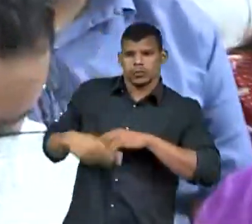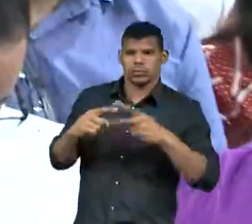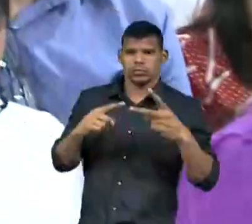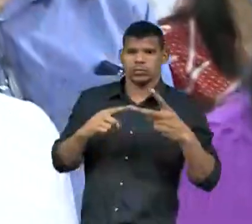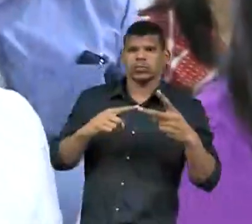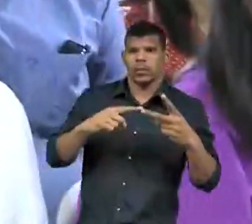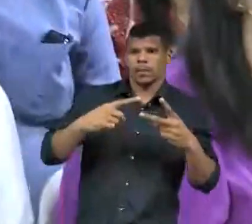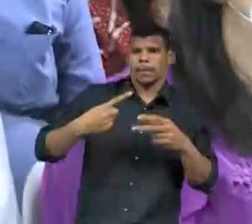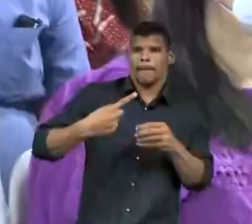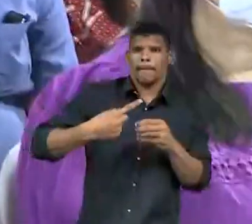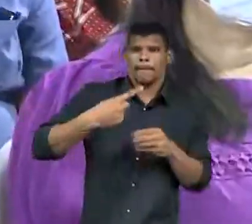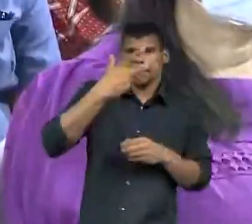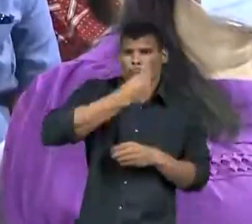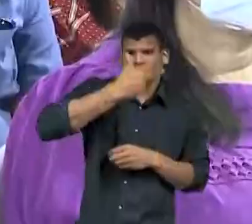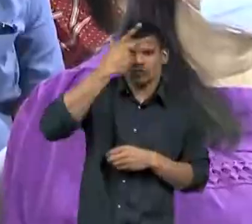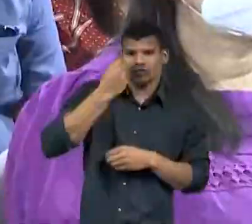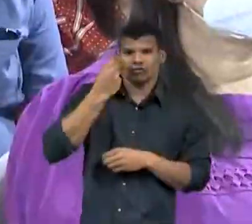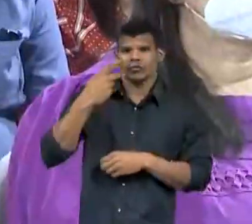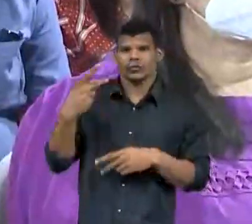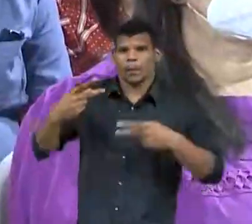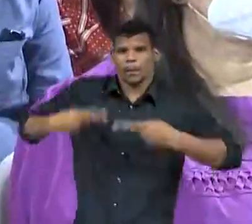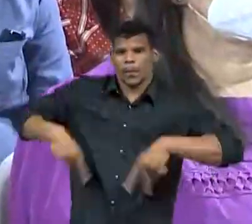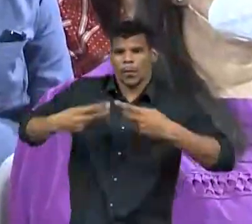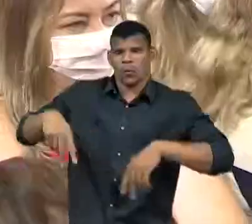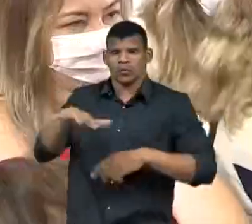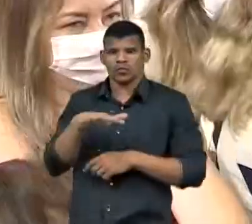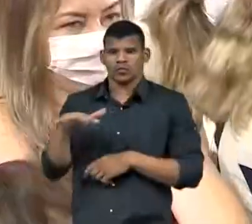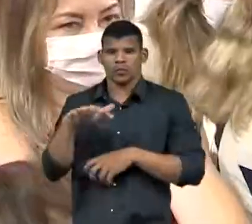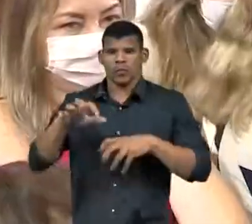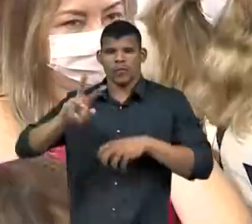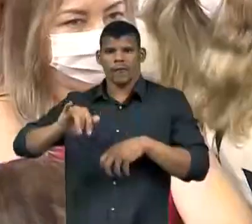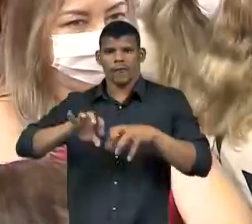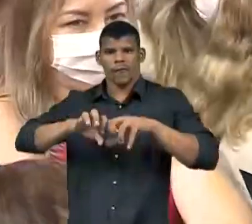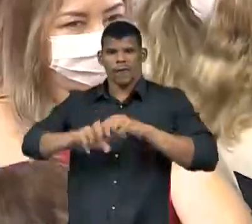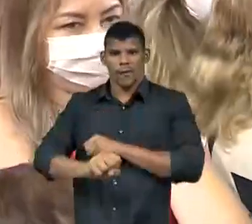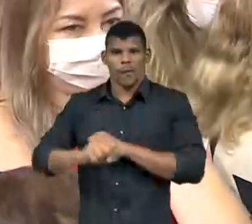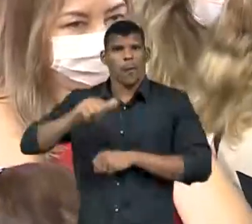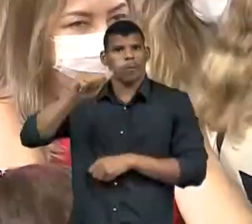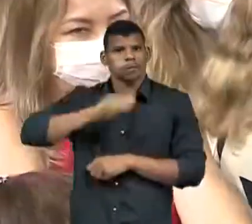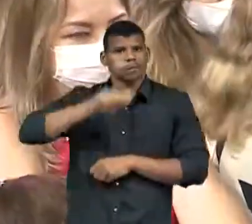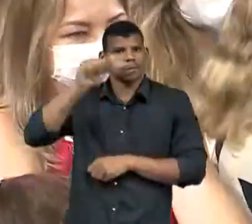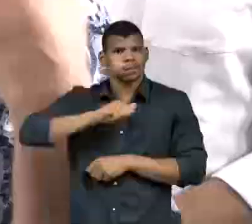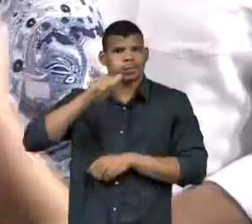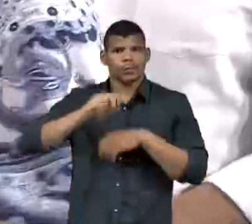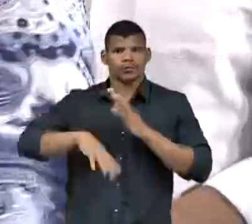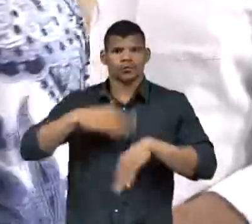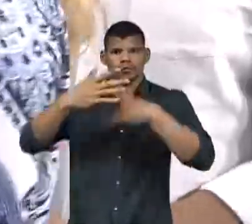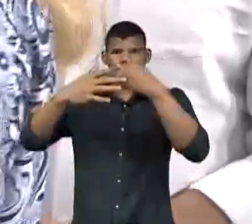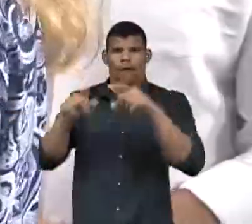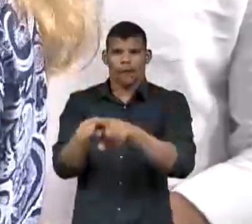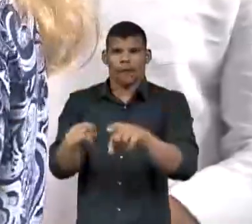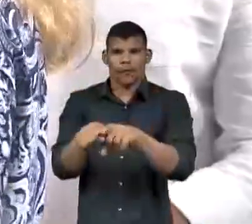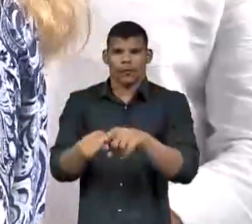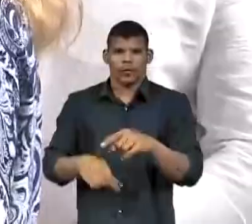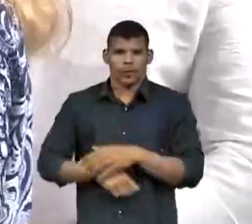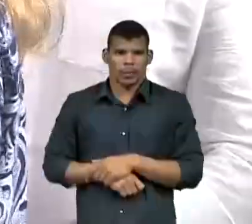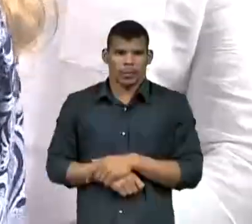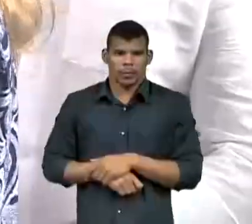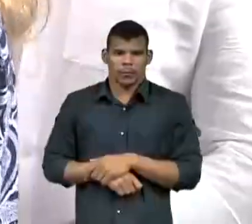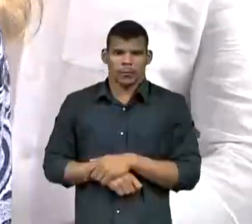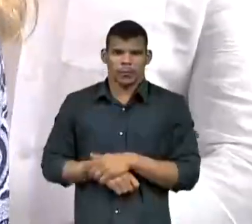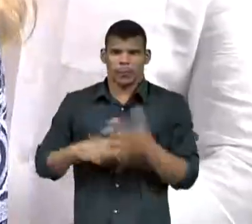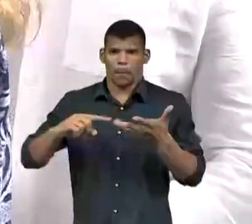O espaço oferece um conjunto de serviços de formação, qualificação e desenvolvimento, além de atividades voltadas